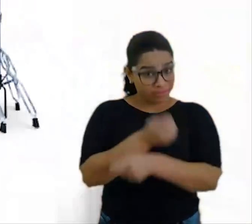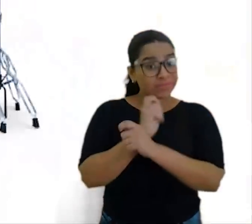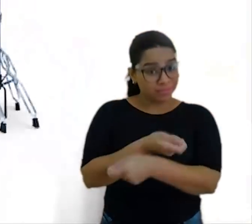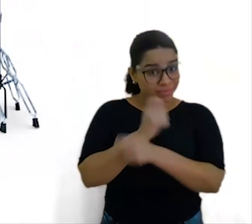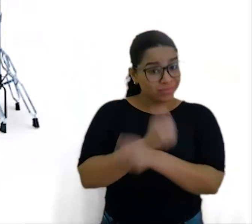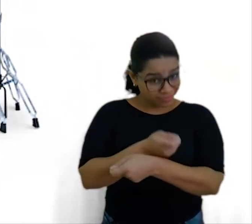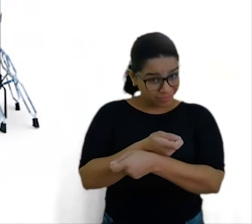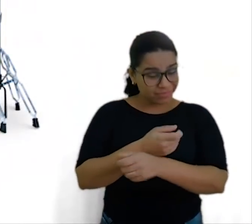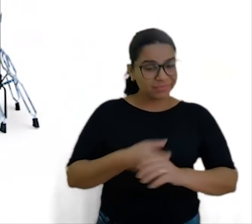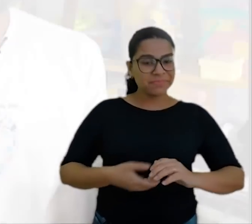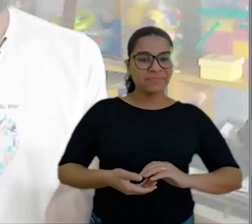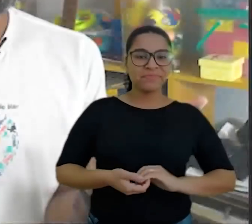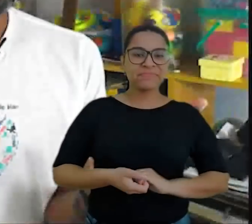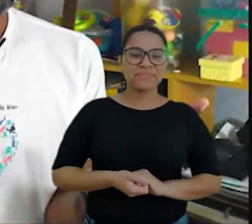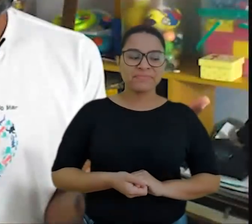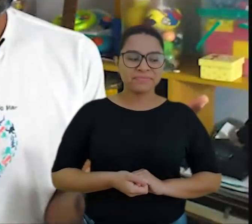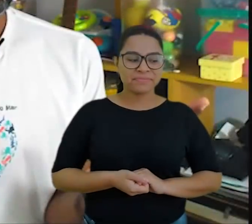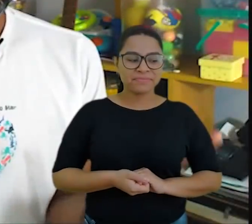bateria